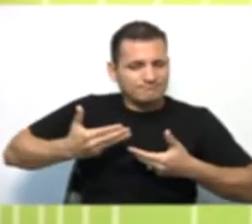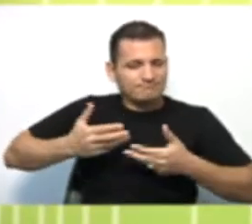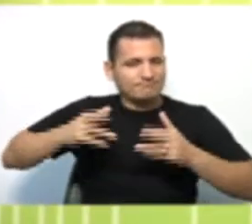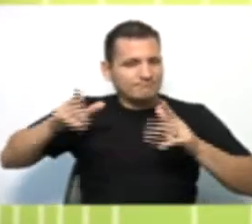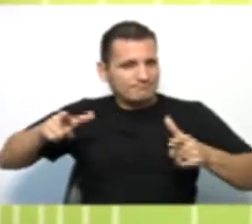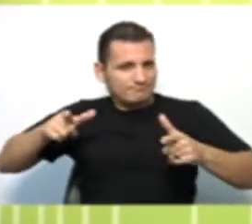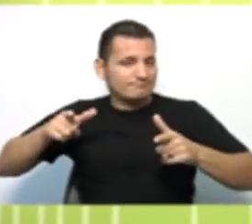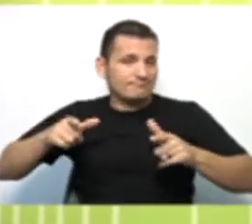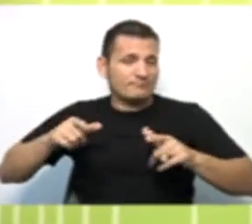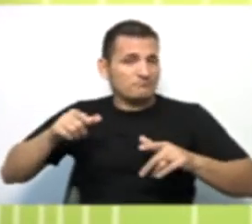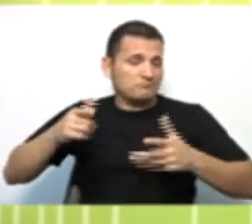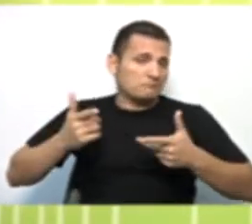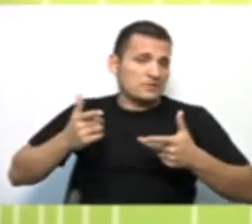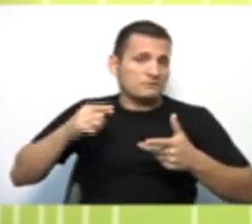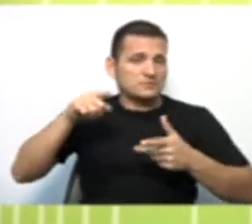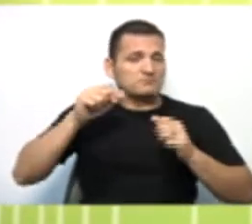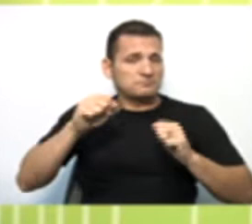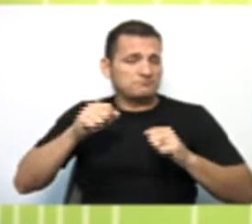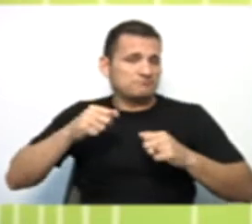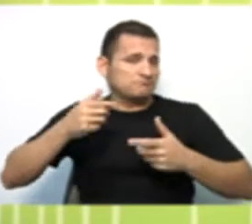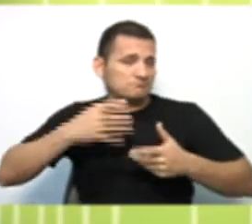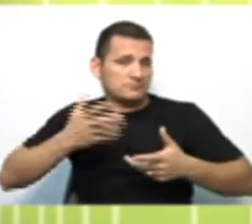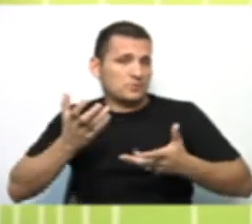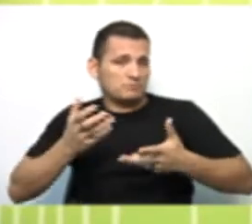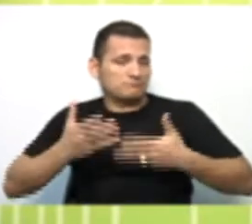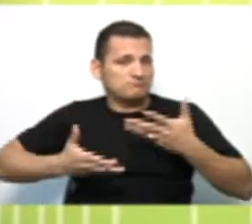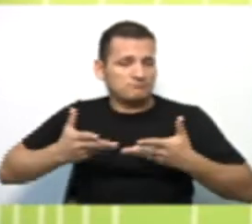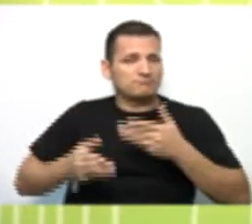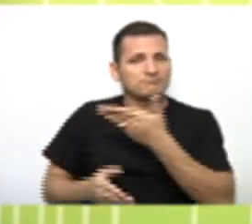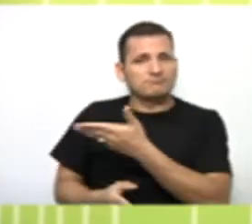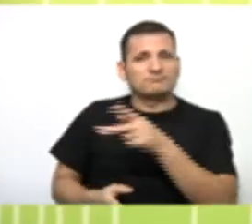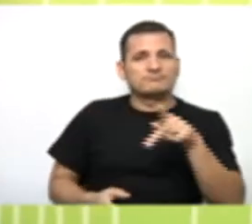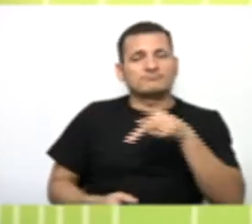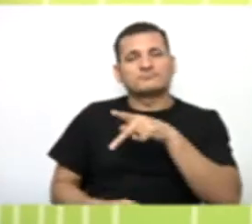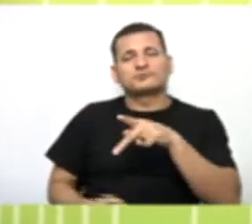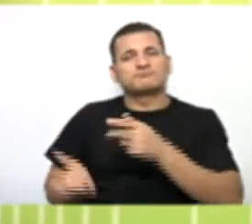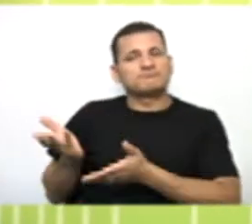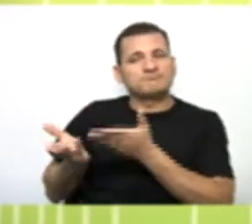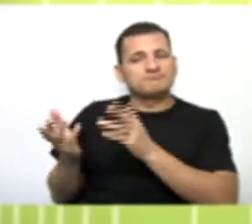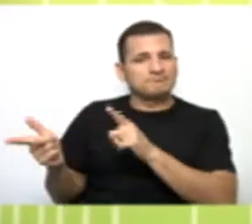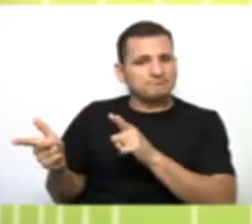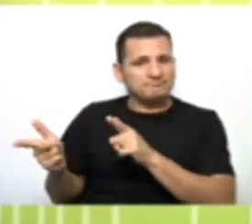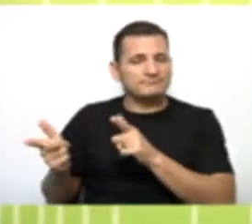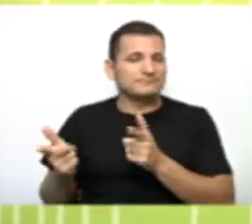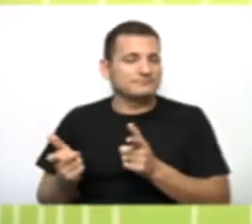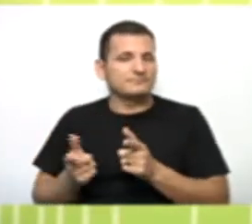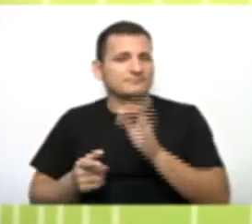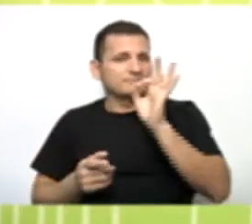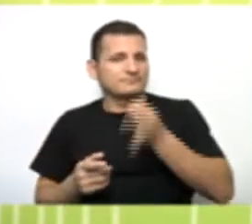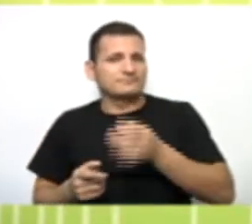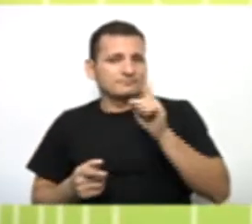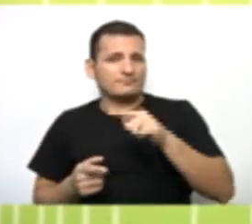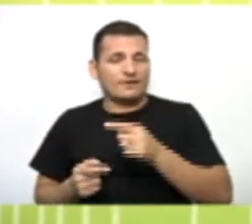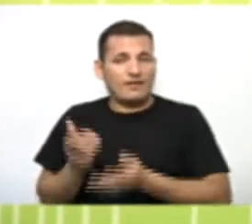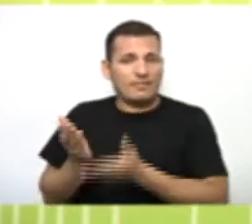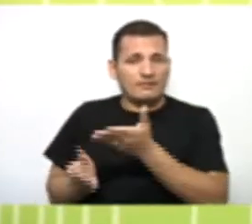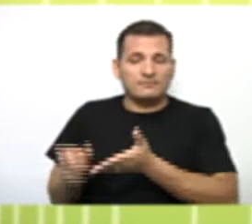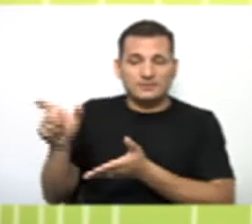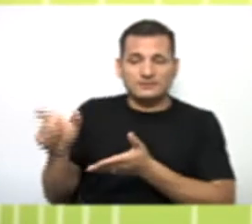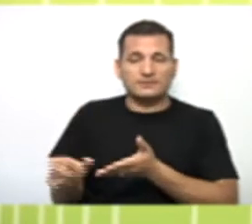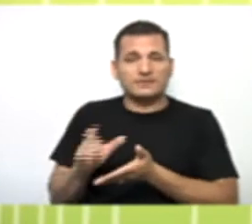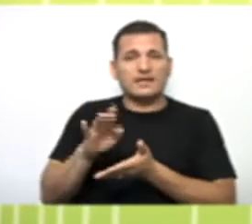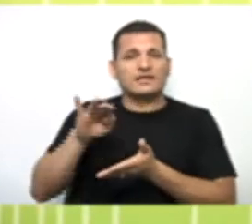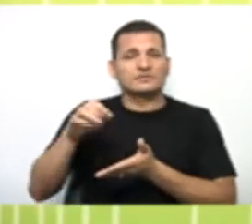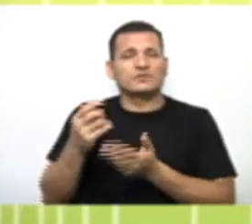De repente você gosta de ser atendido de outra forma. O professor Gilberto gosta de ser atendido de outra forma. Então o certo é, atenda o cliente